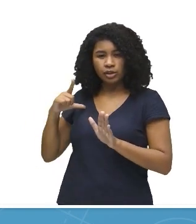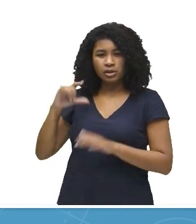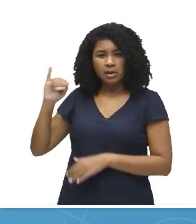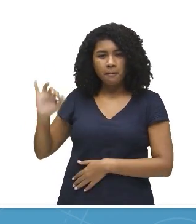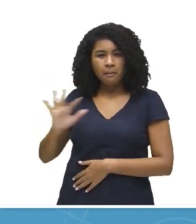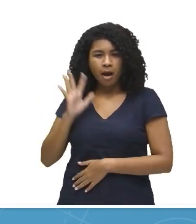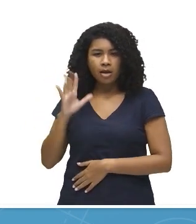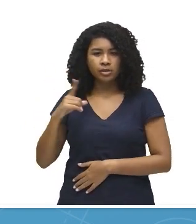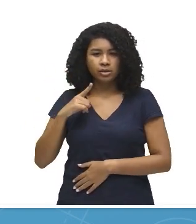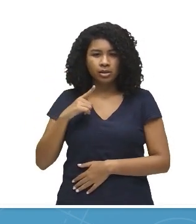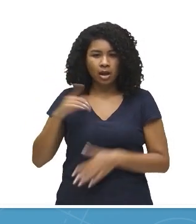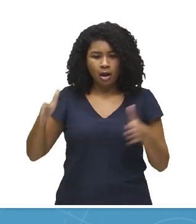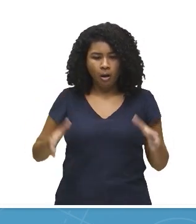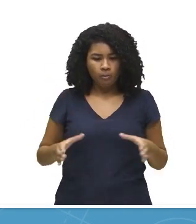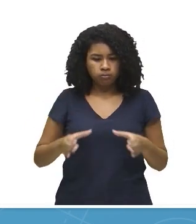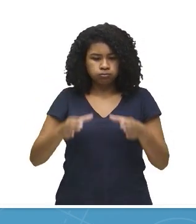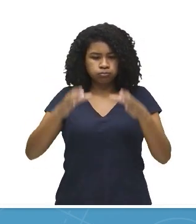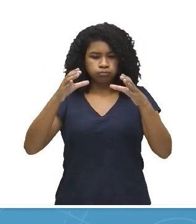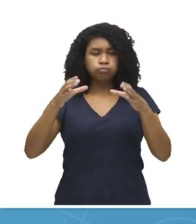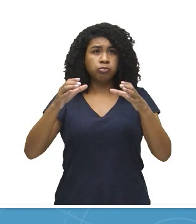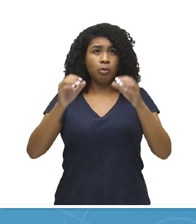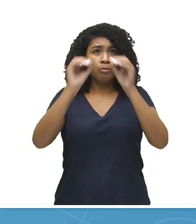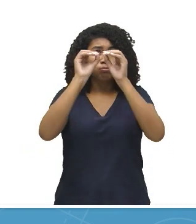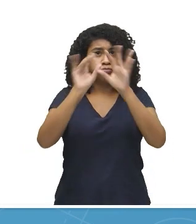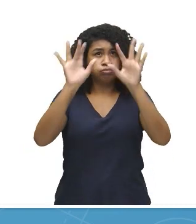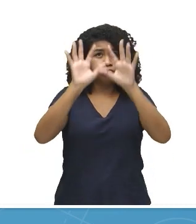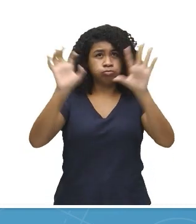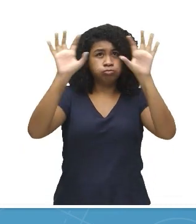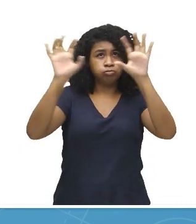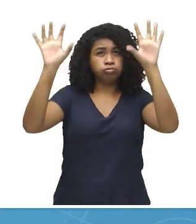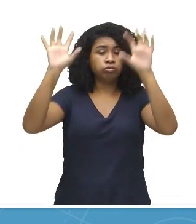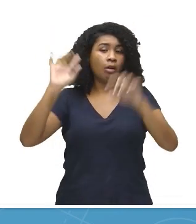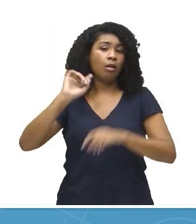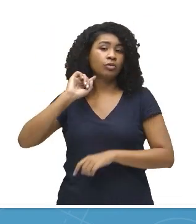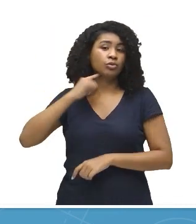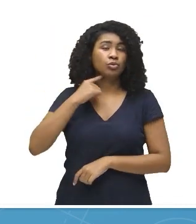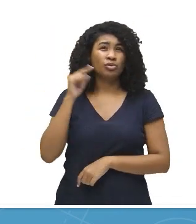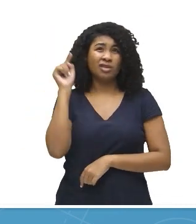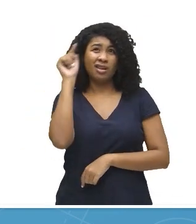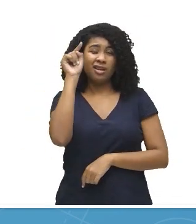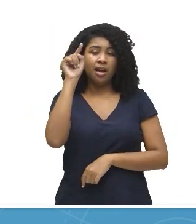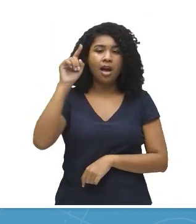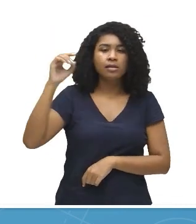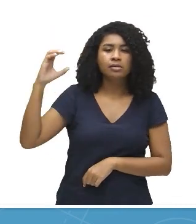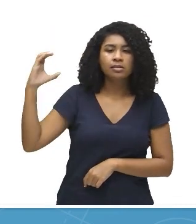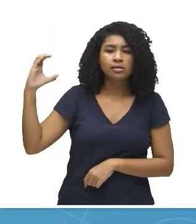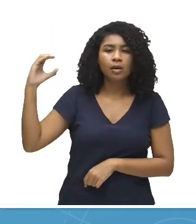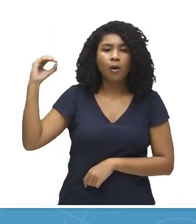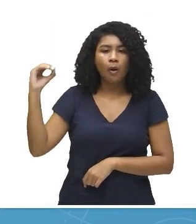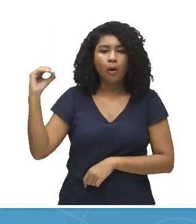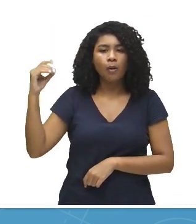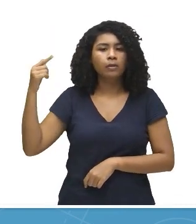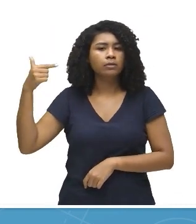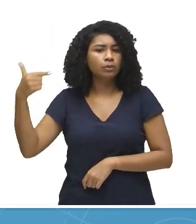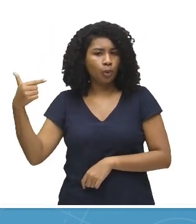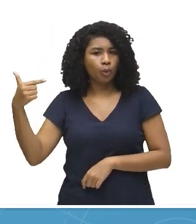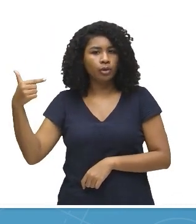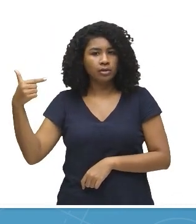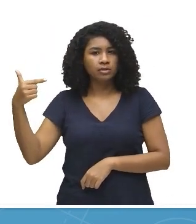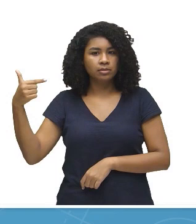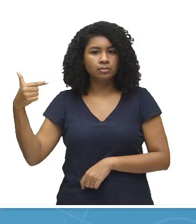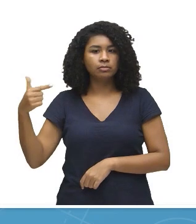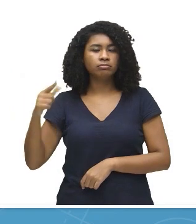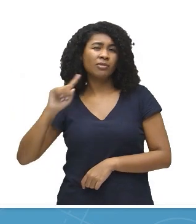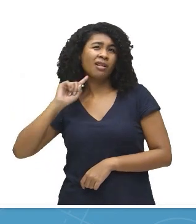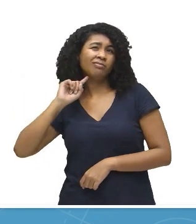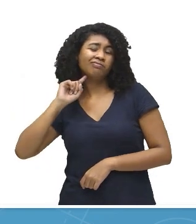emitindo gás carbônico para a atmosfera. Esse gás carbônico ele vai ali se acumular ali no ar, né? No caso da